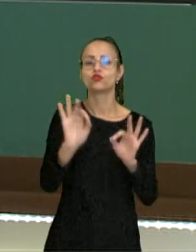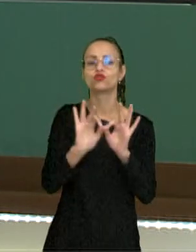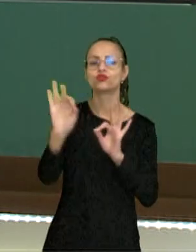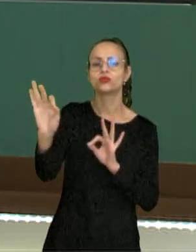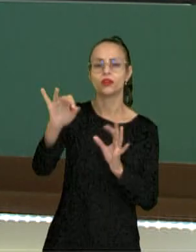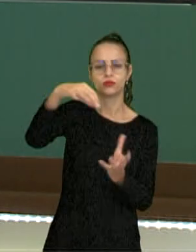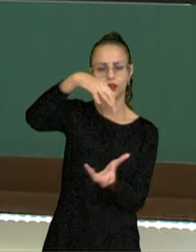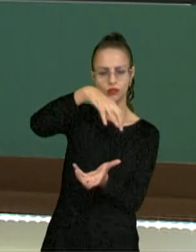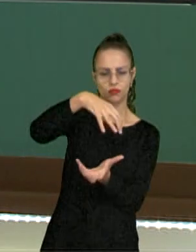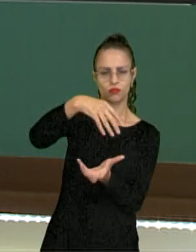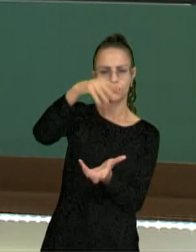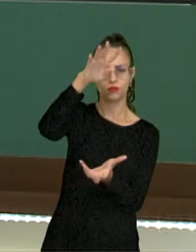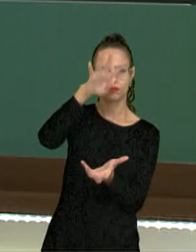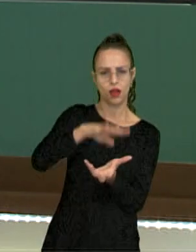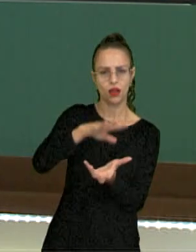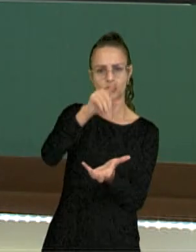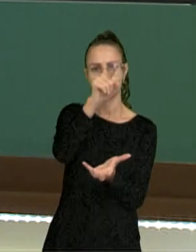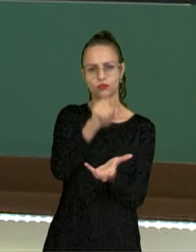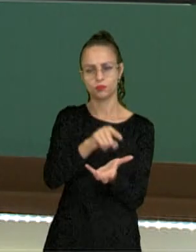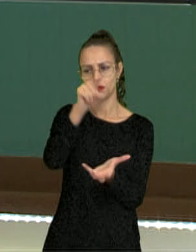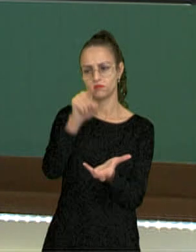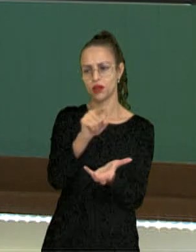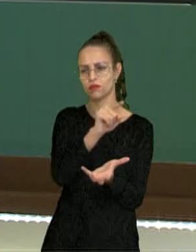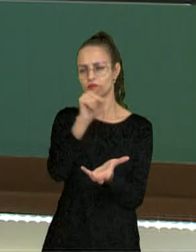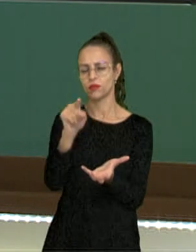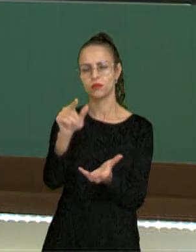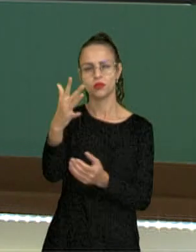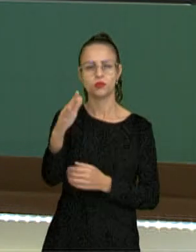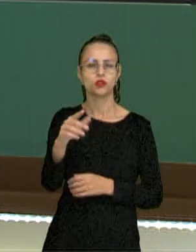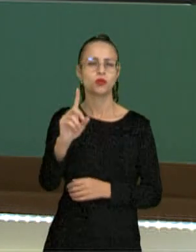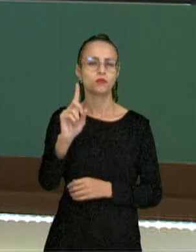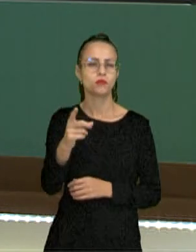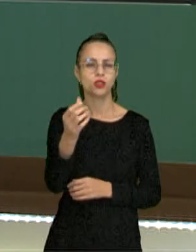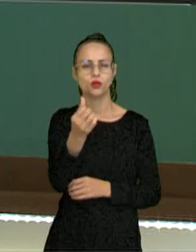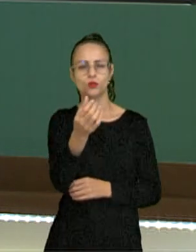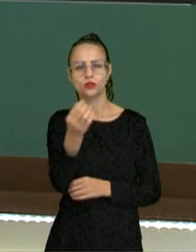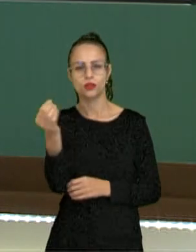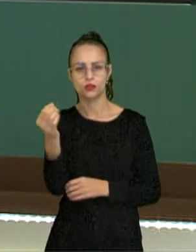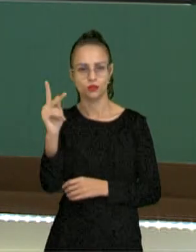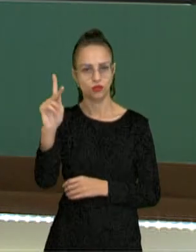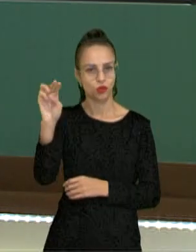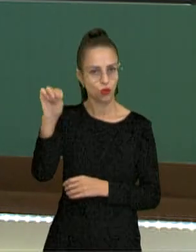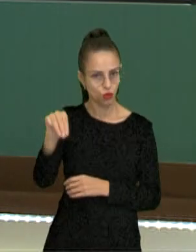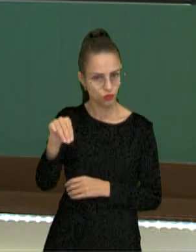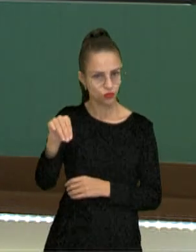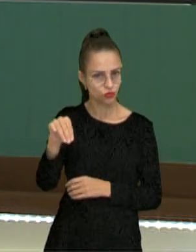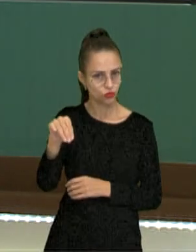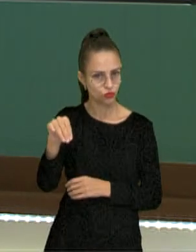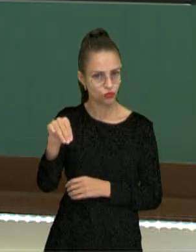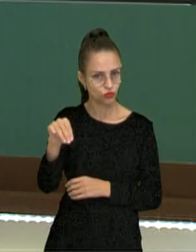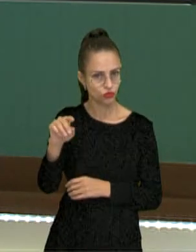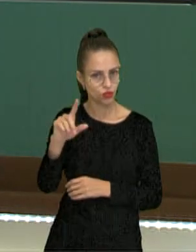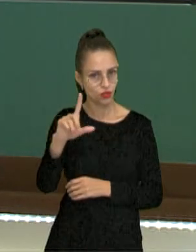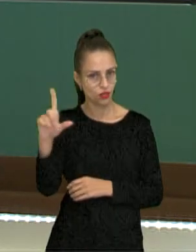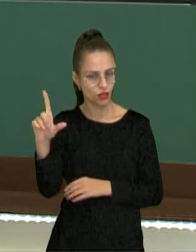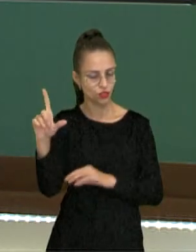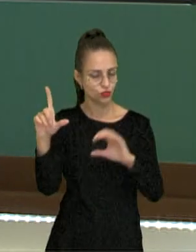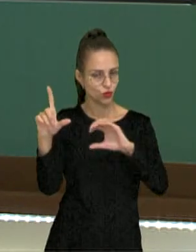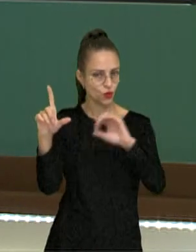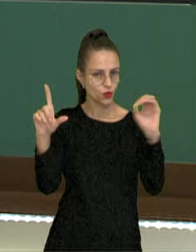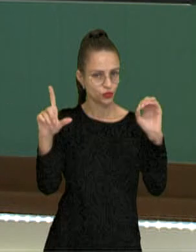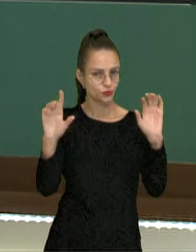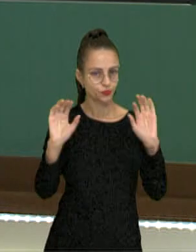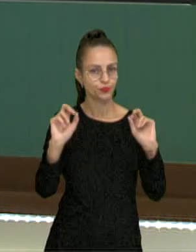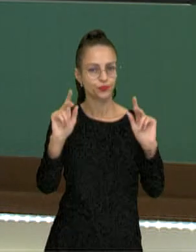qual é a distância de um fuso horário? Aproximadamente 1.600 quilômetros, no sentido leste-oeste, tá?